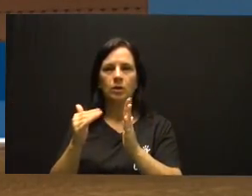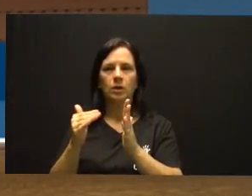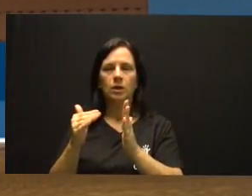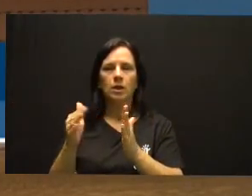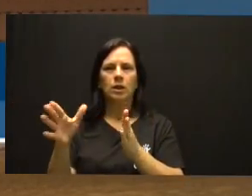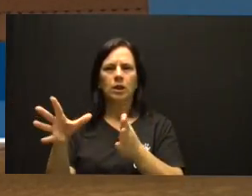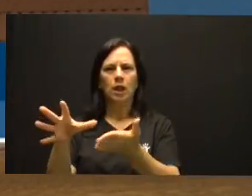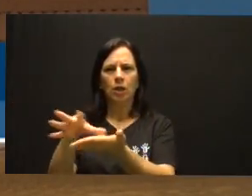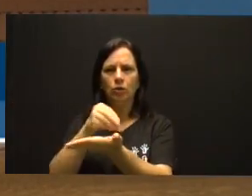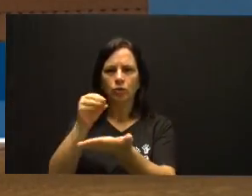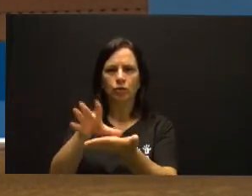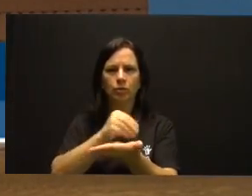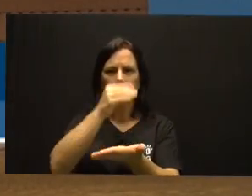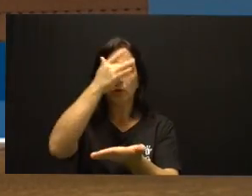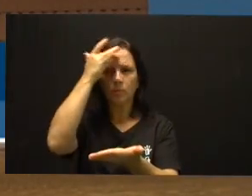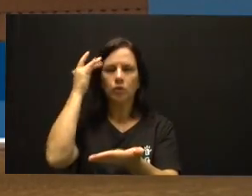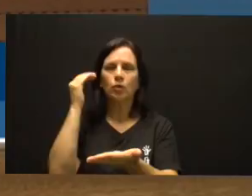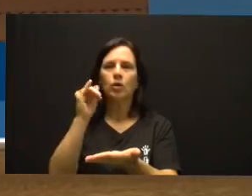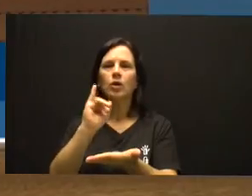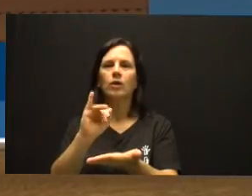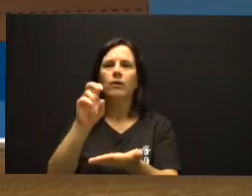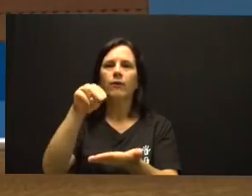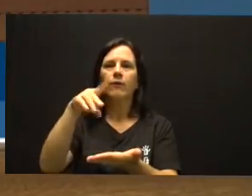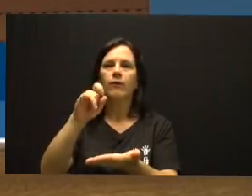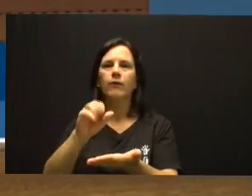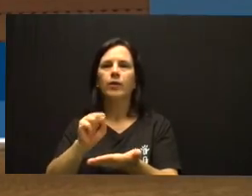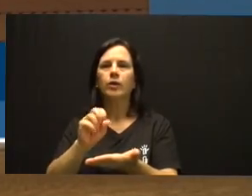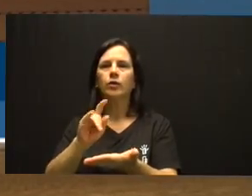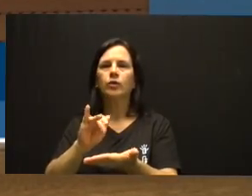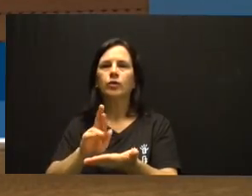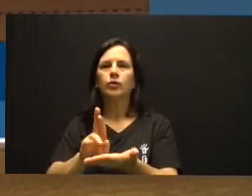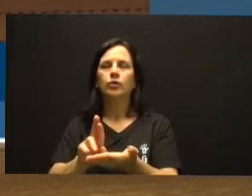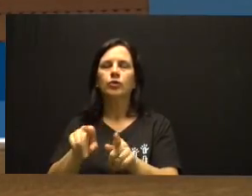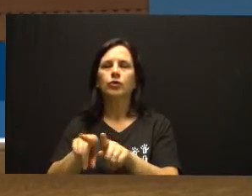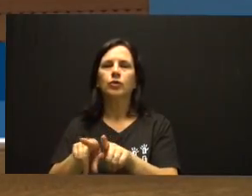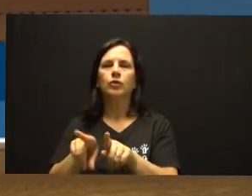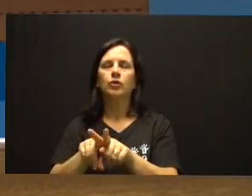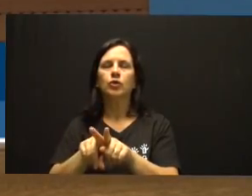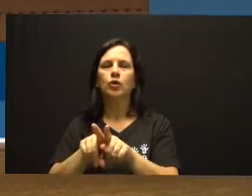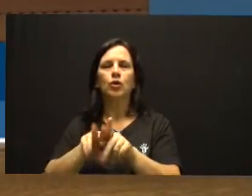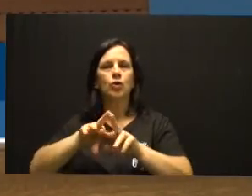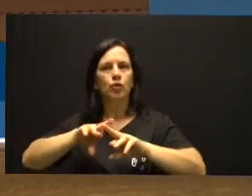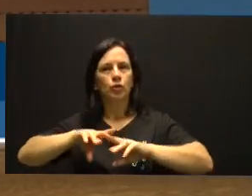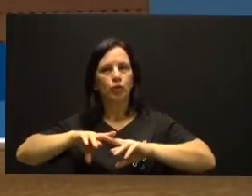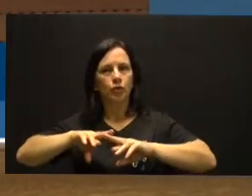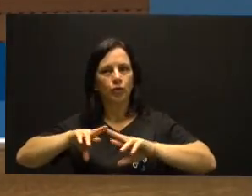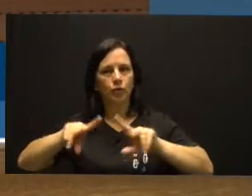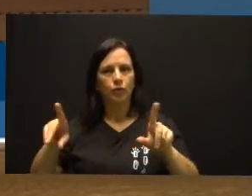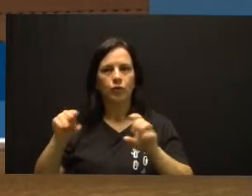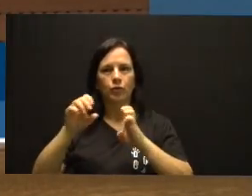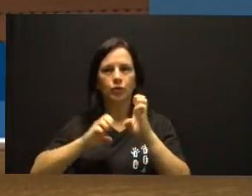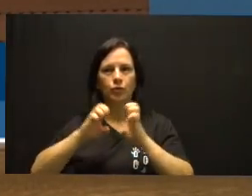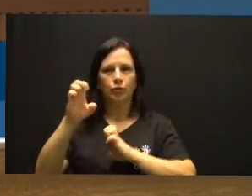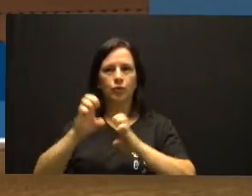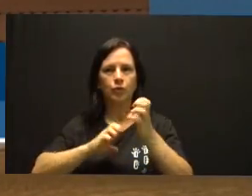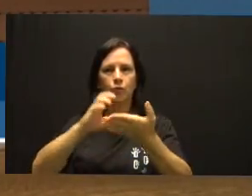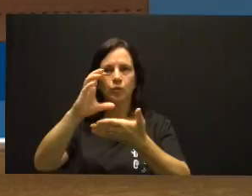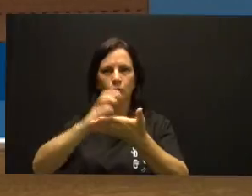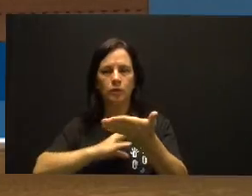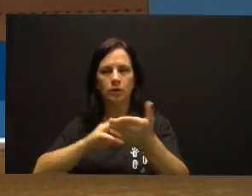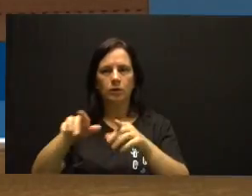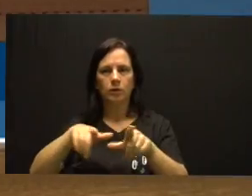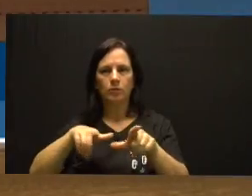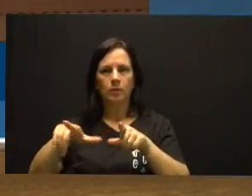investidores. Que tal redução pode ser efetuada de forma diferenciada para empresas que contratem trabalhadores